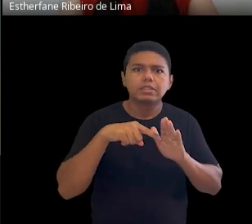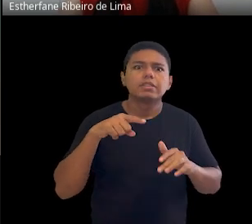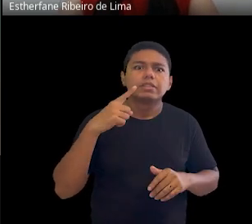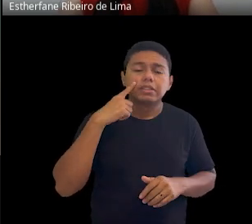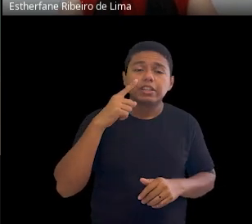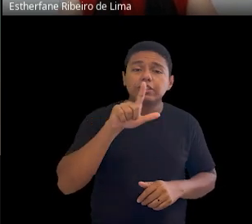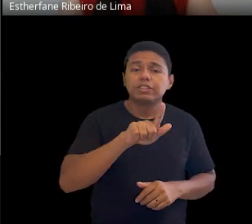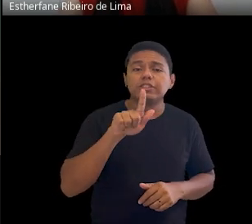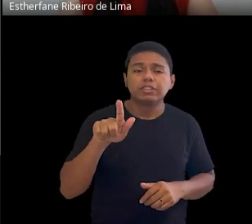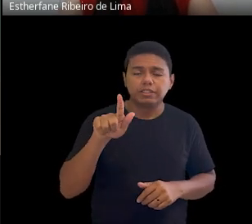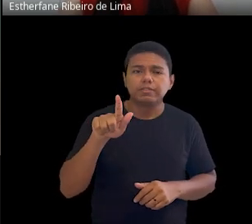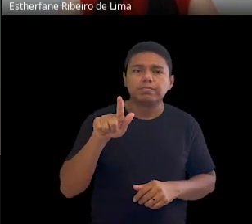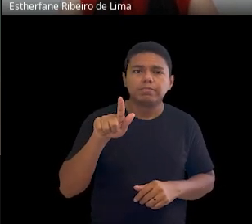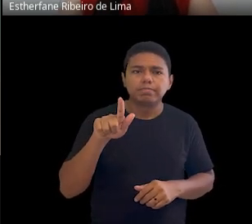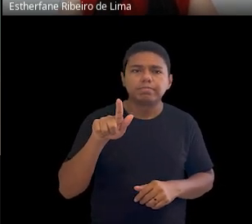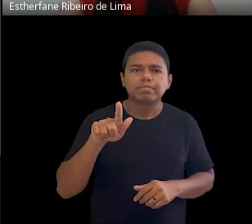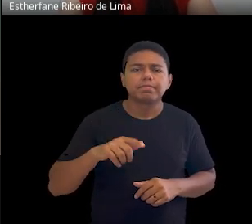imunoglobulina G, que é o IgG,